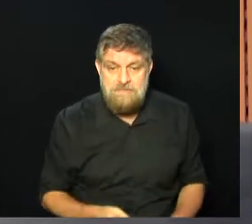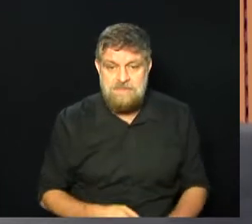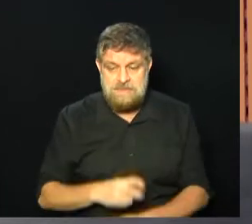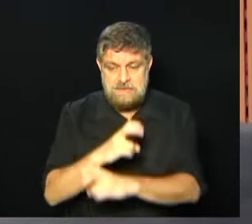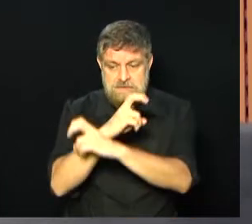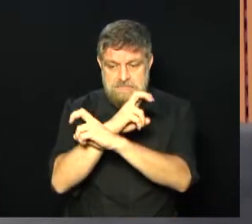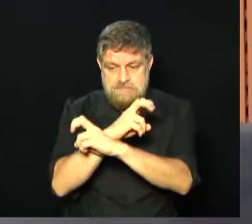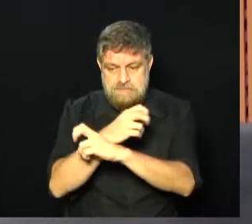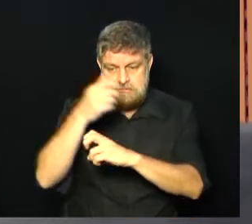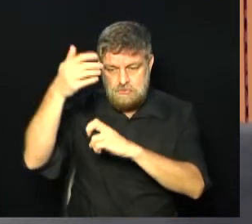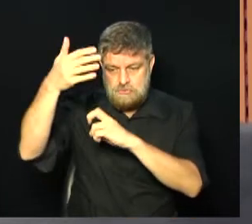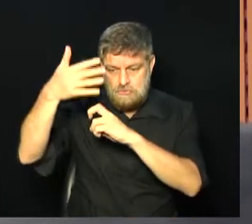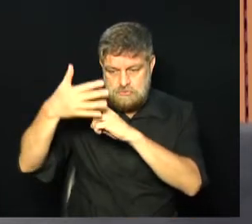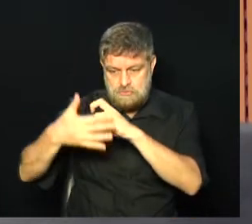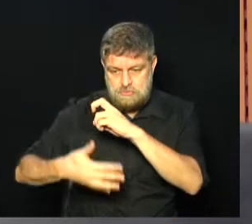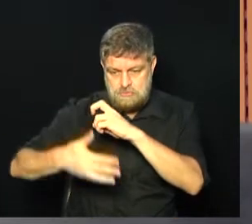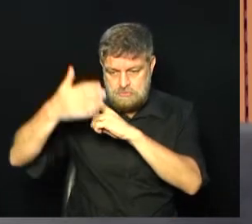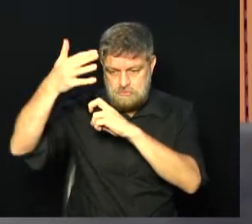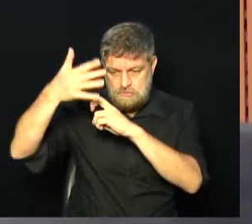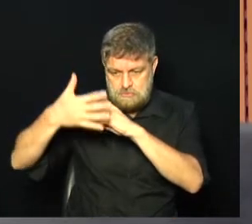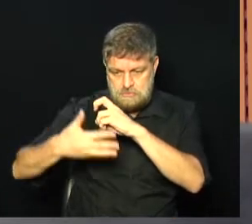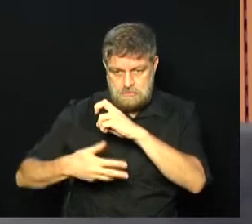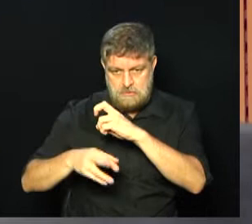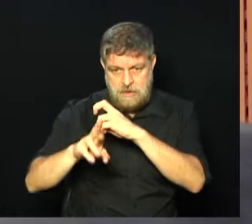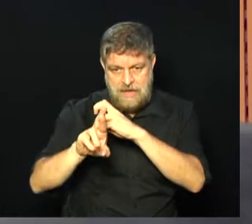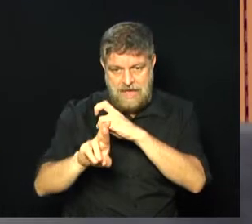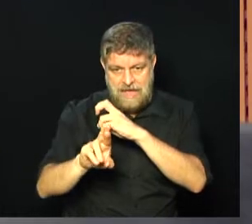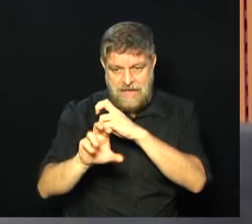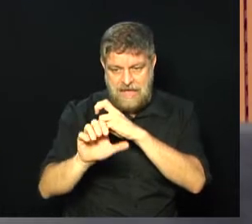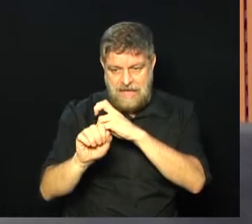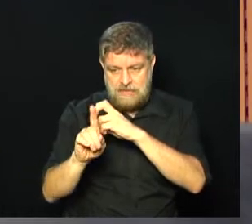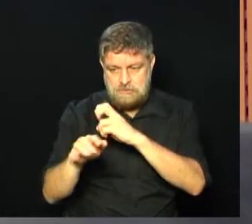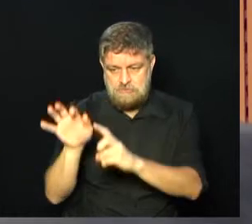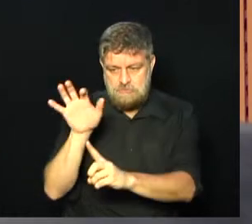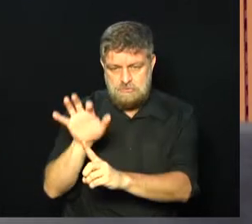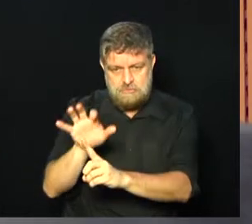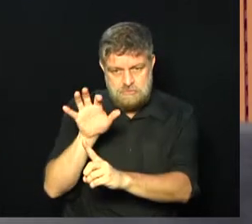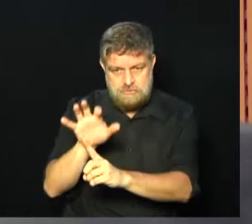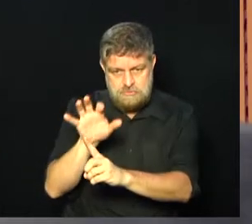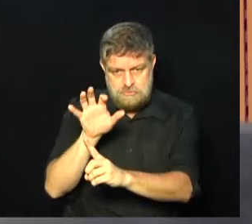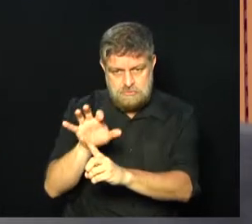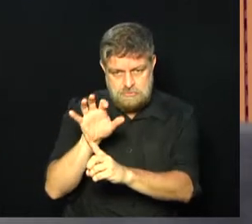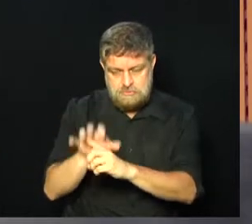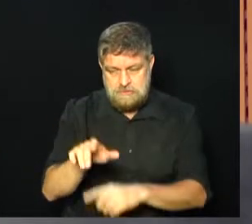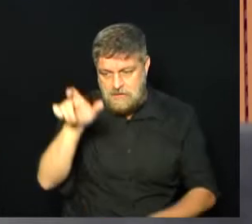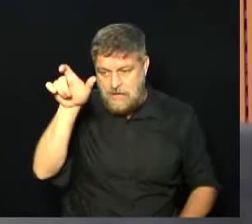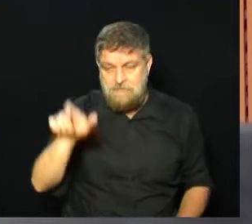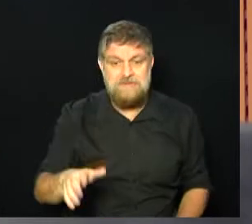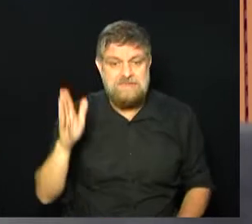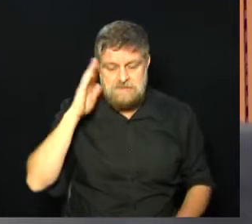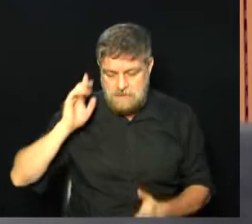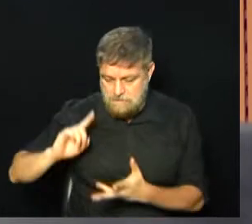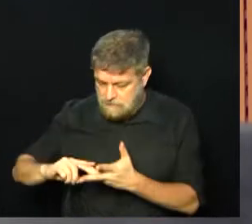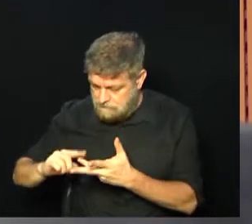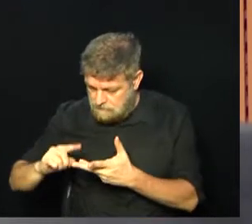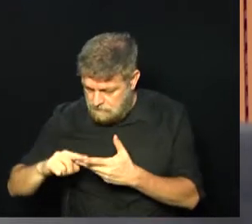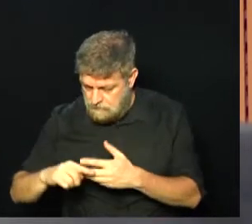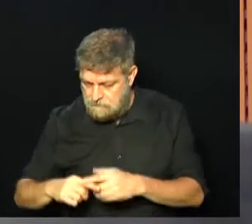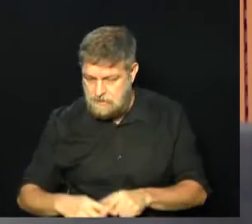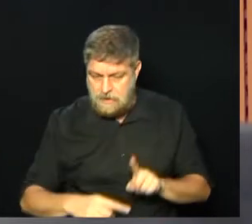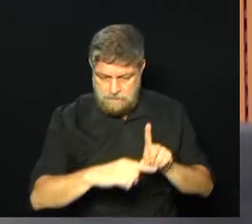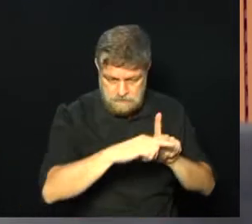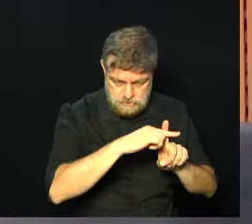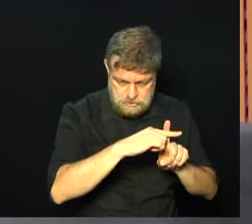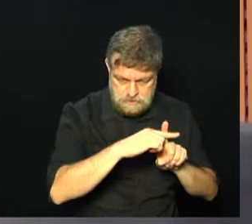radioterapia. Então, esse é o primeiro caso. Você tem que expor para o paciente todos os prós e os contras de cada